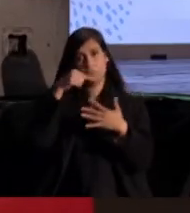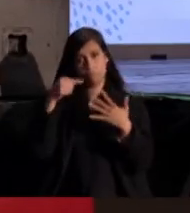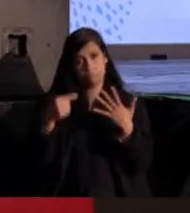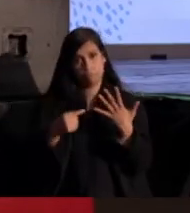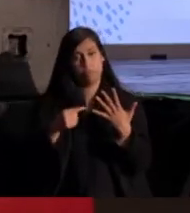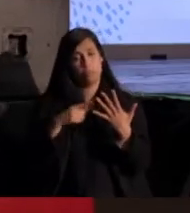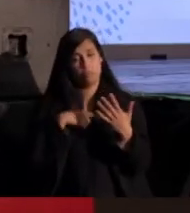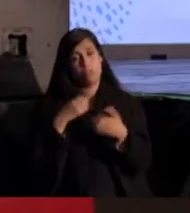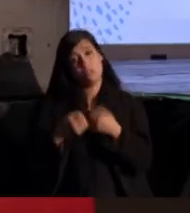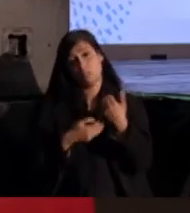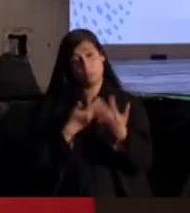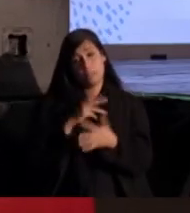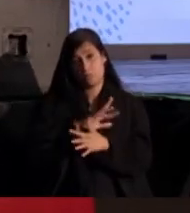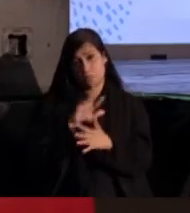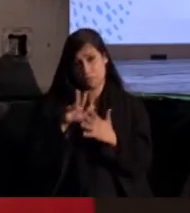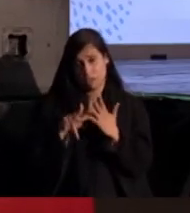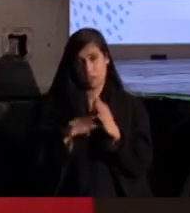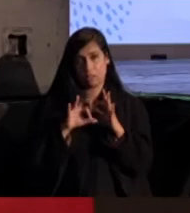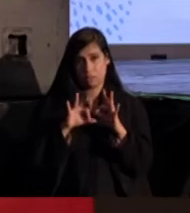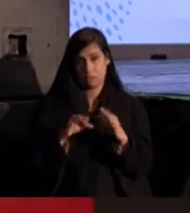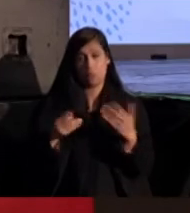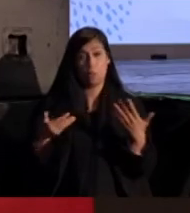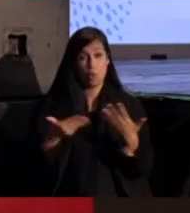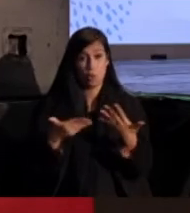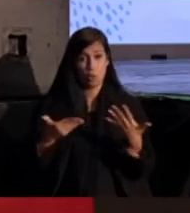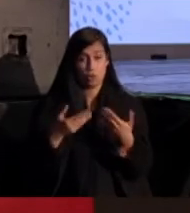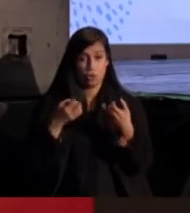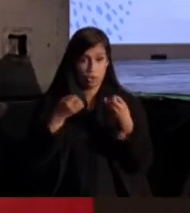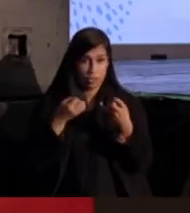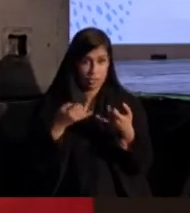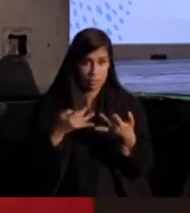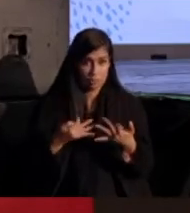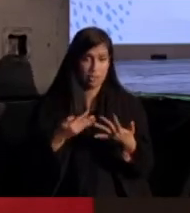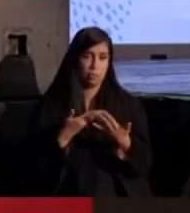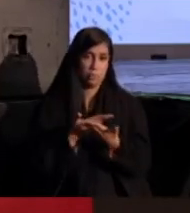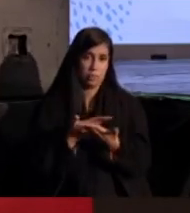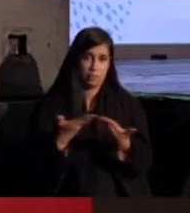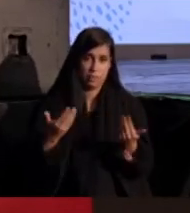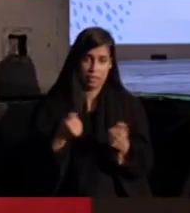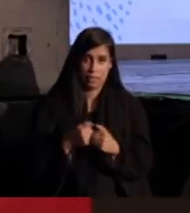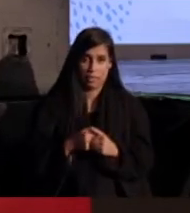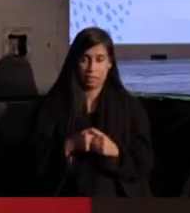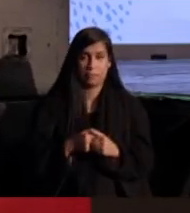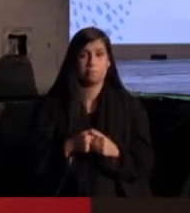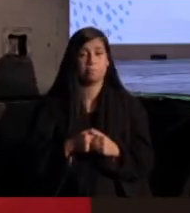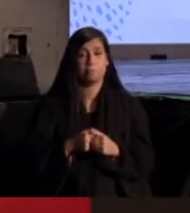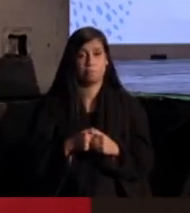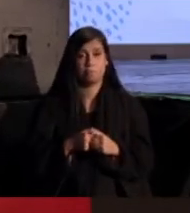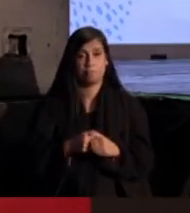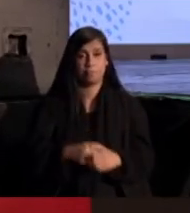Eu falava que hoje eu falo, né, que essas primeiras impressões do bucal,